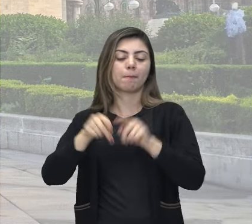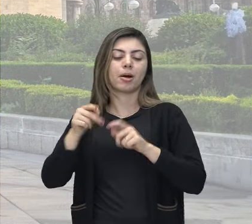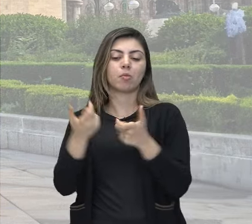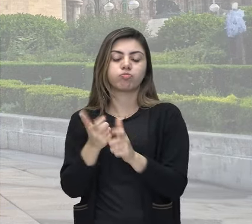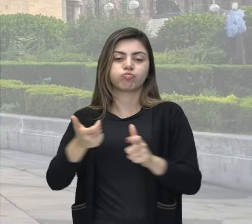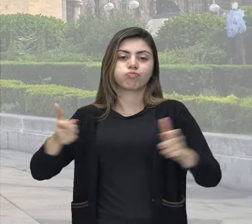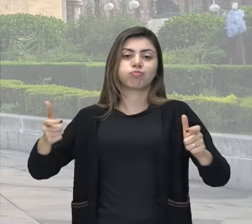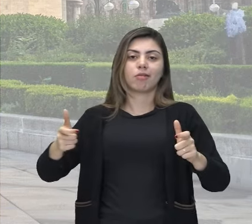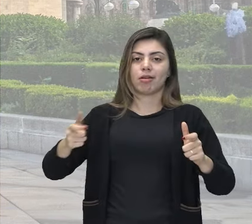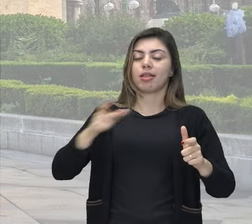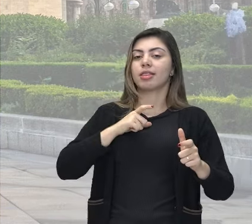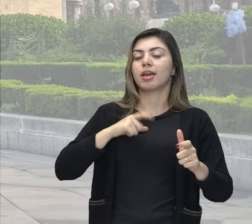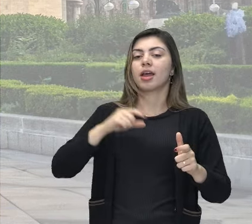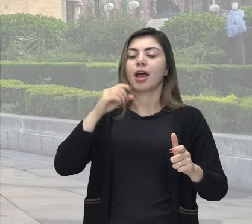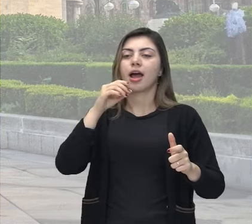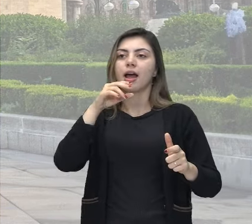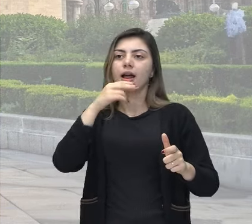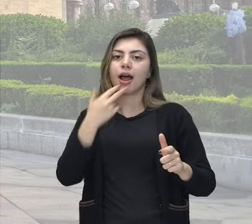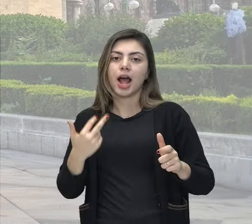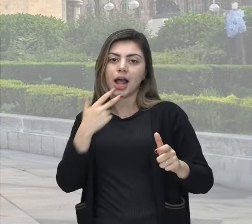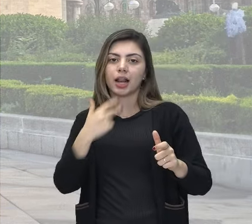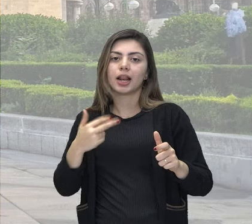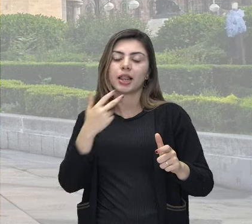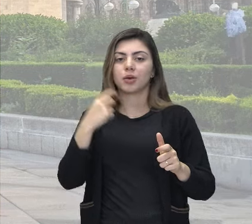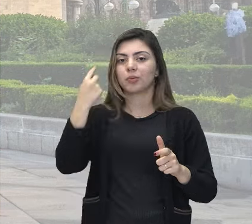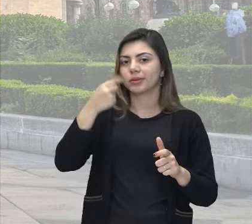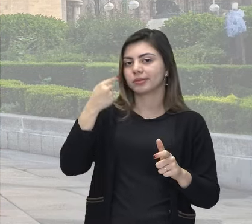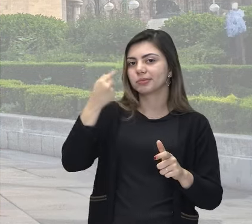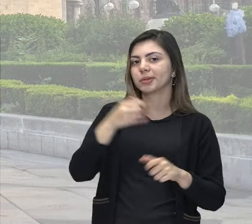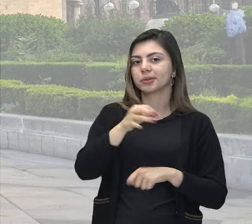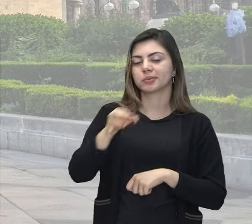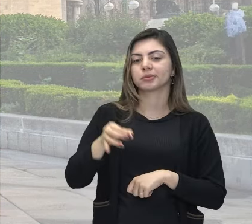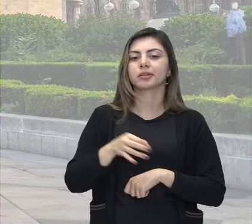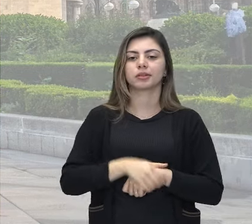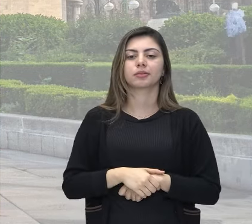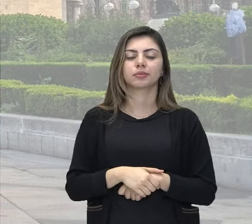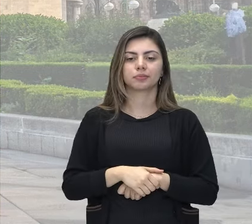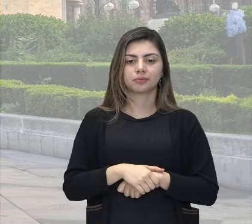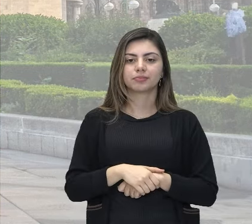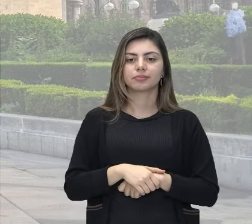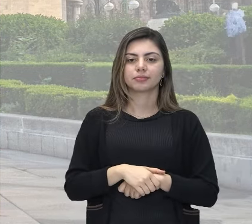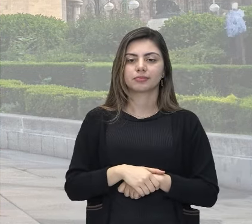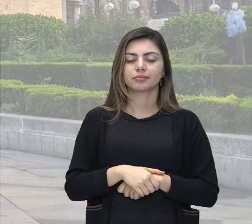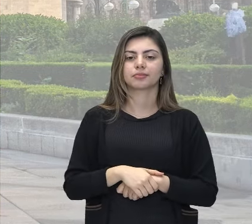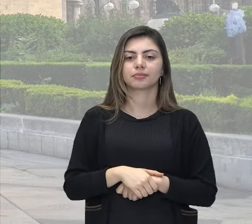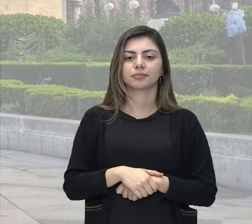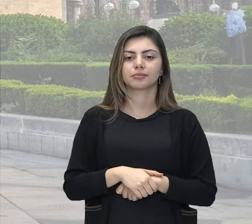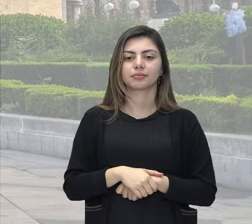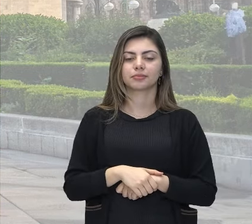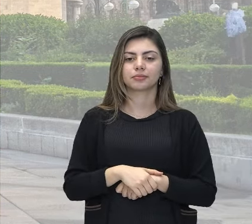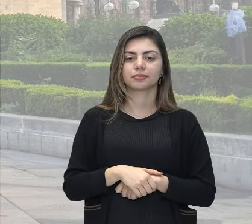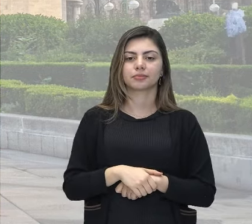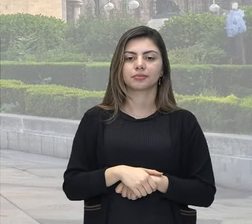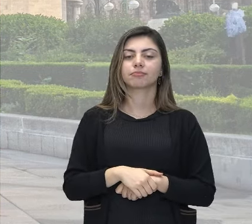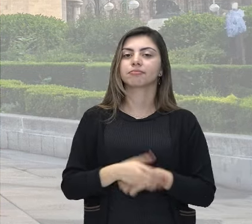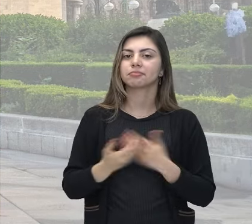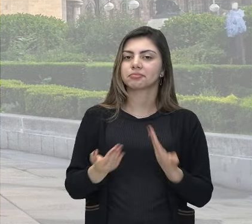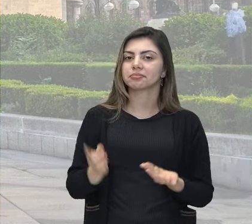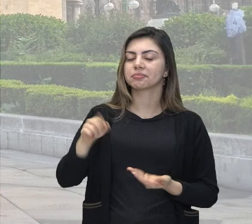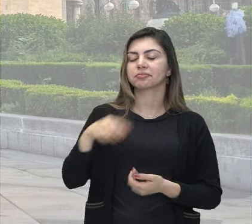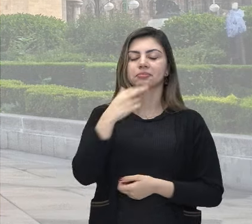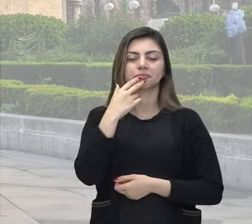populoso, né? O país mais populoso entre essas nações que falam o idioma aí espanhol, a